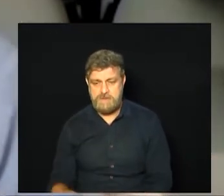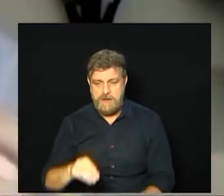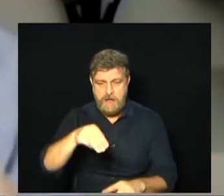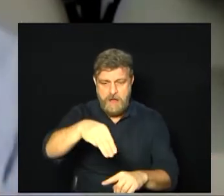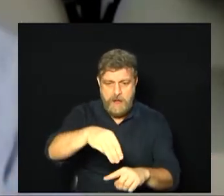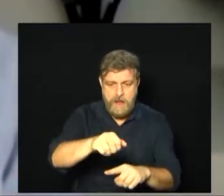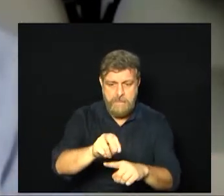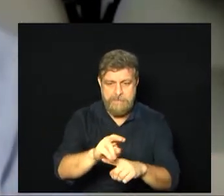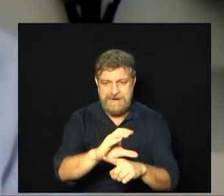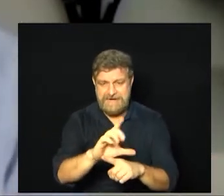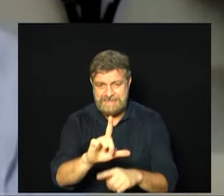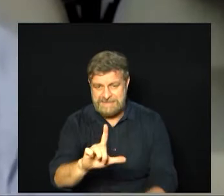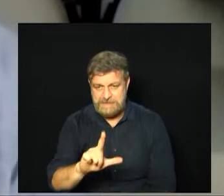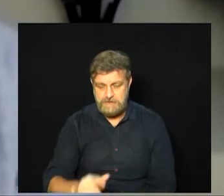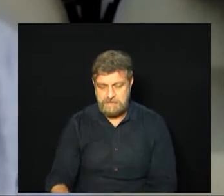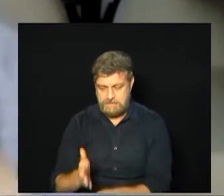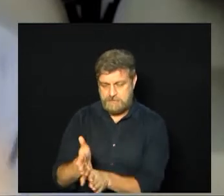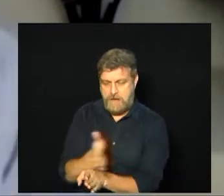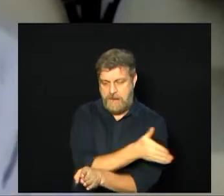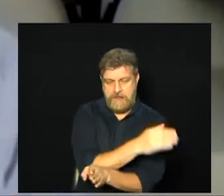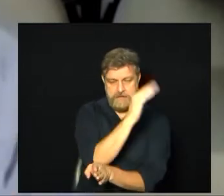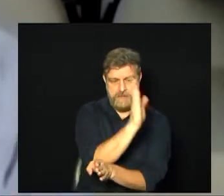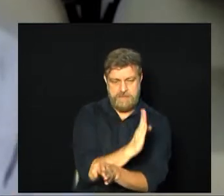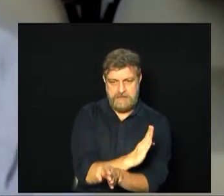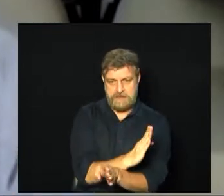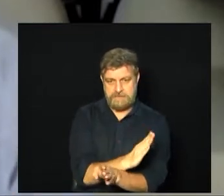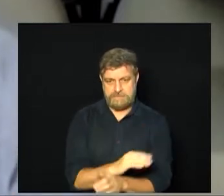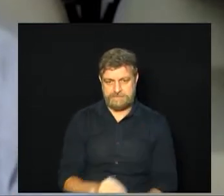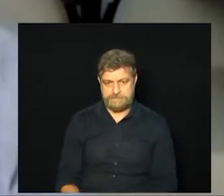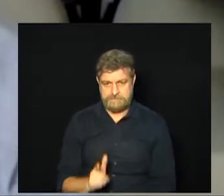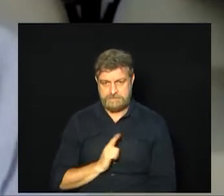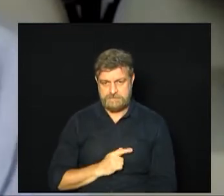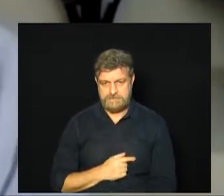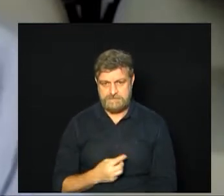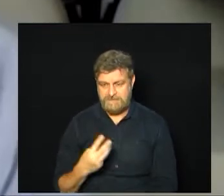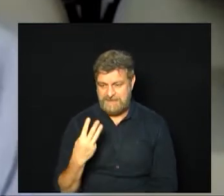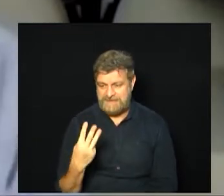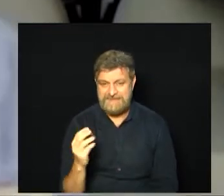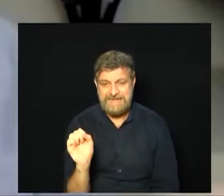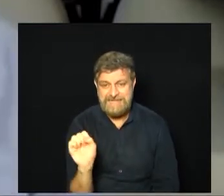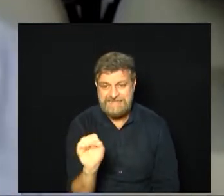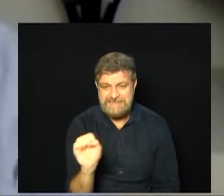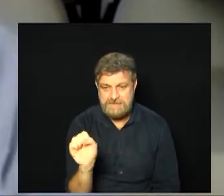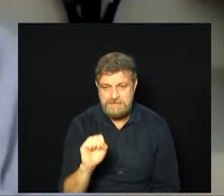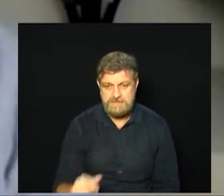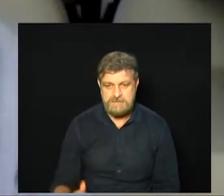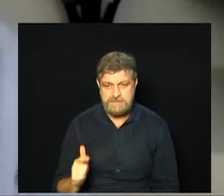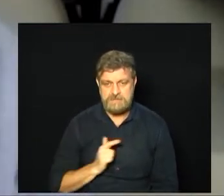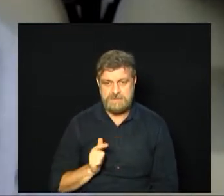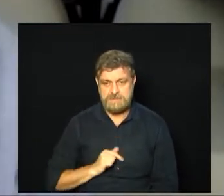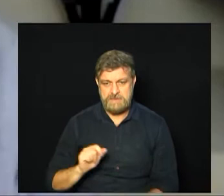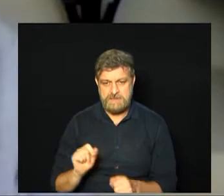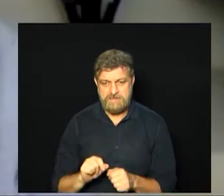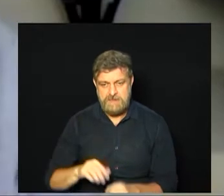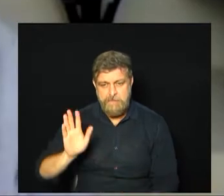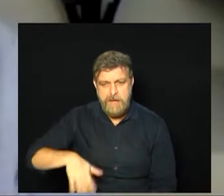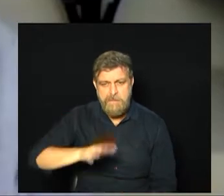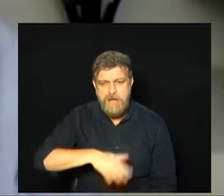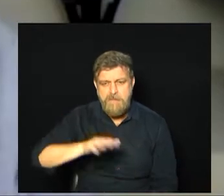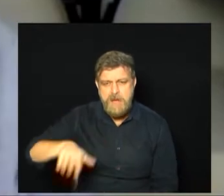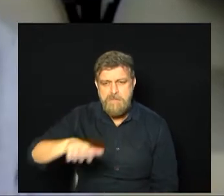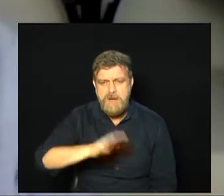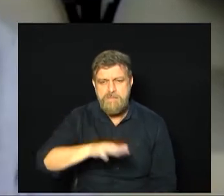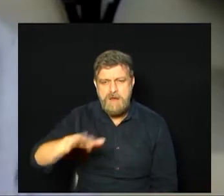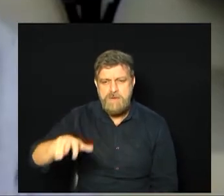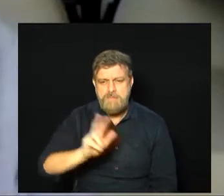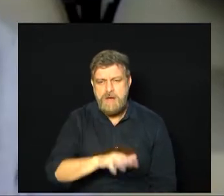Marcel, ainda no campo do Brasil. Quando o Marcel pegou na bola, faltavam 3 segundos. E ele foi